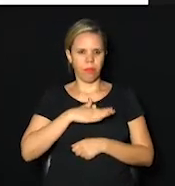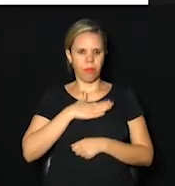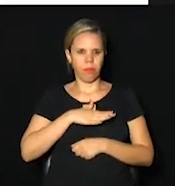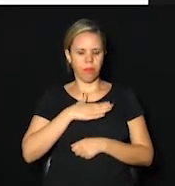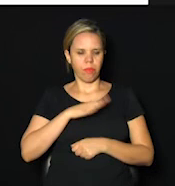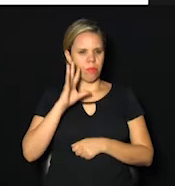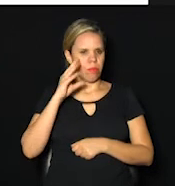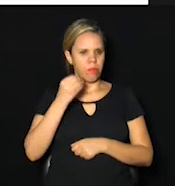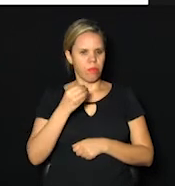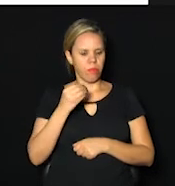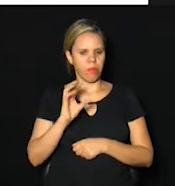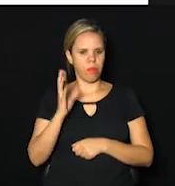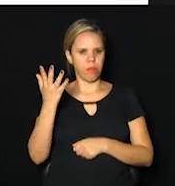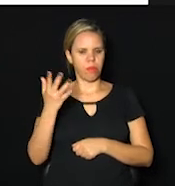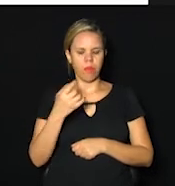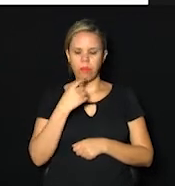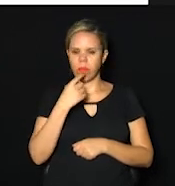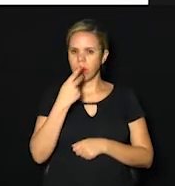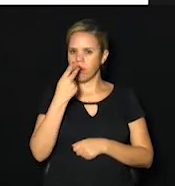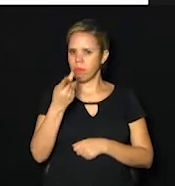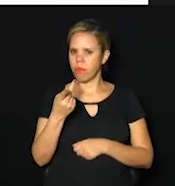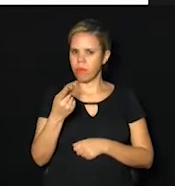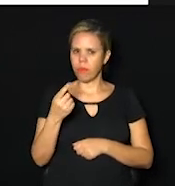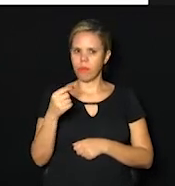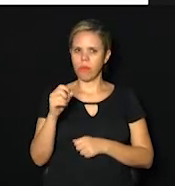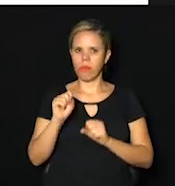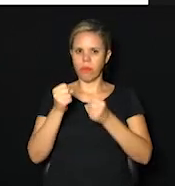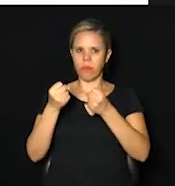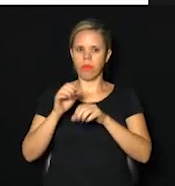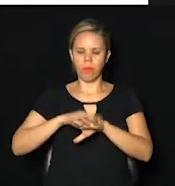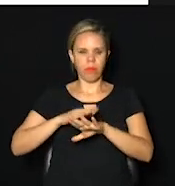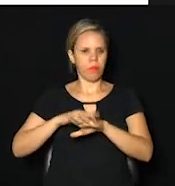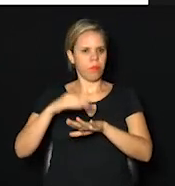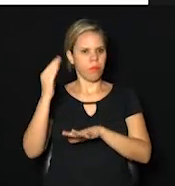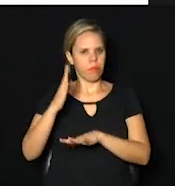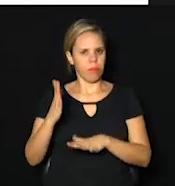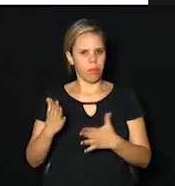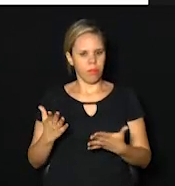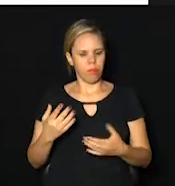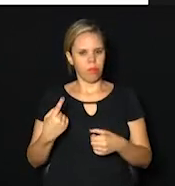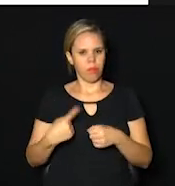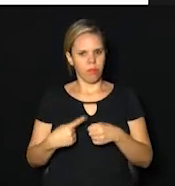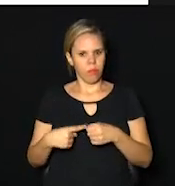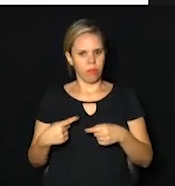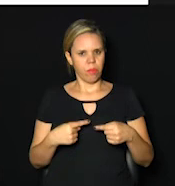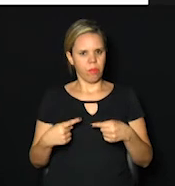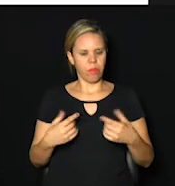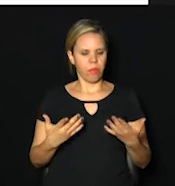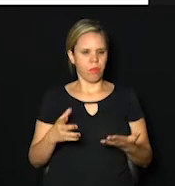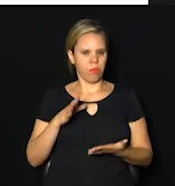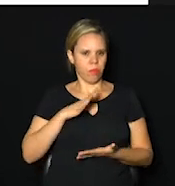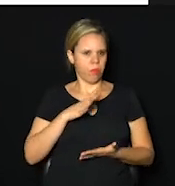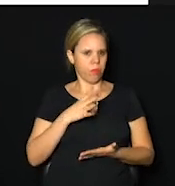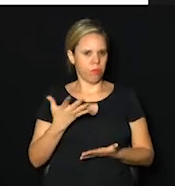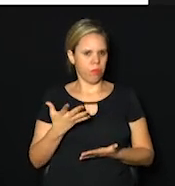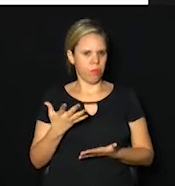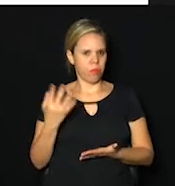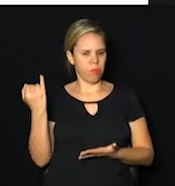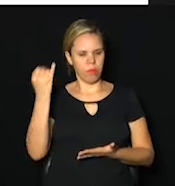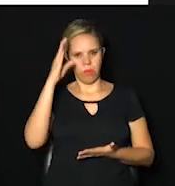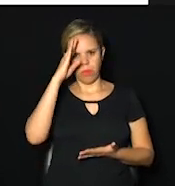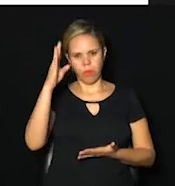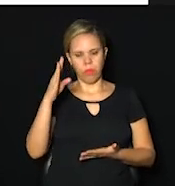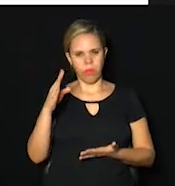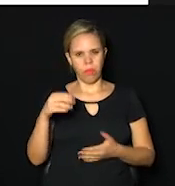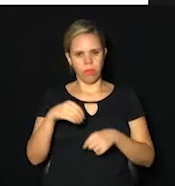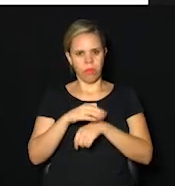entender o cenário. Aquilo que eu estava dizendo, ideologias e bandeiras nacionais na disputa municipal, é fundamental que a gente possa trazer as